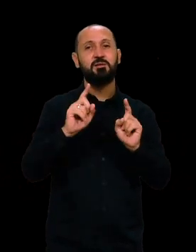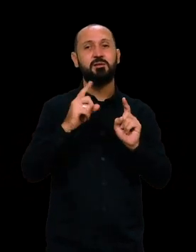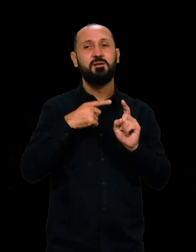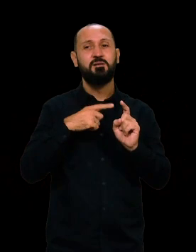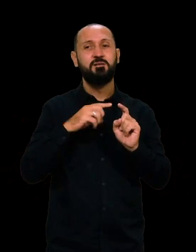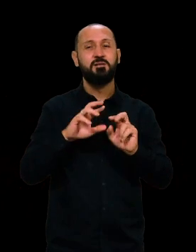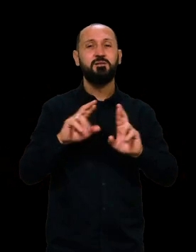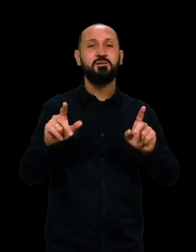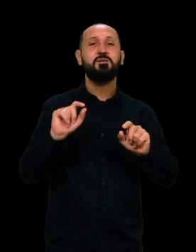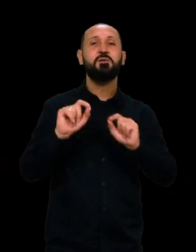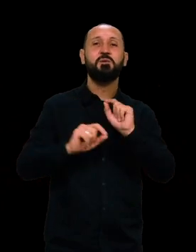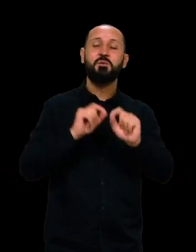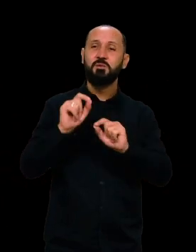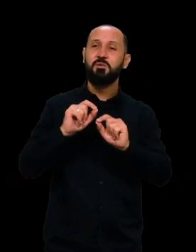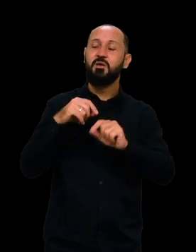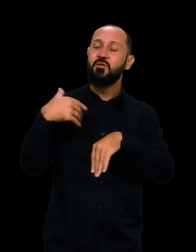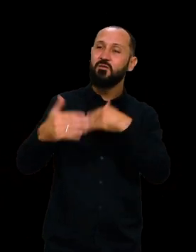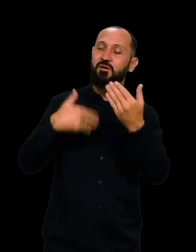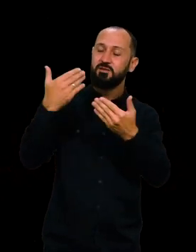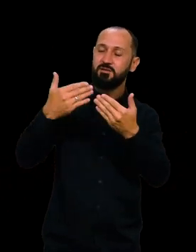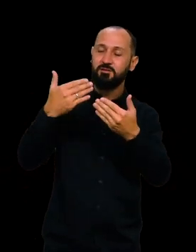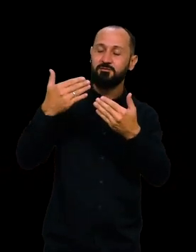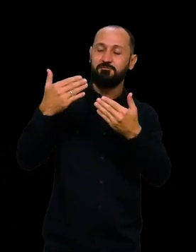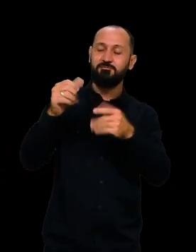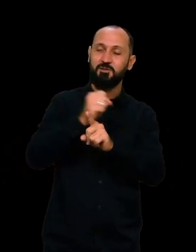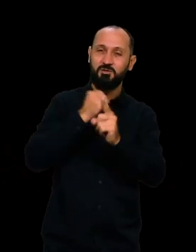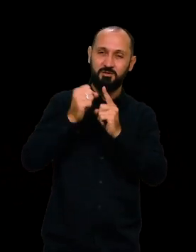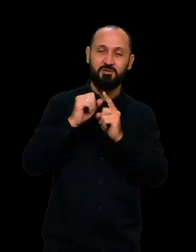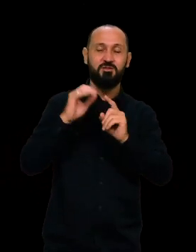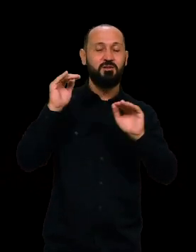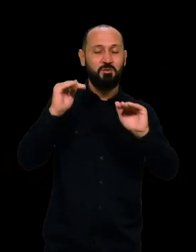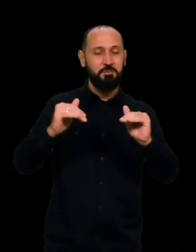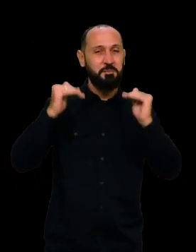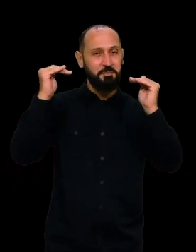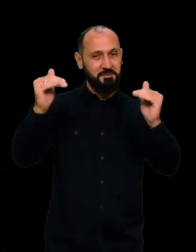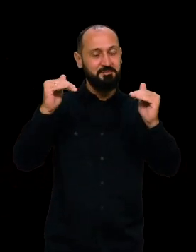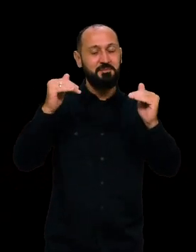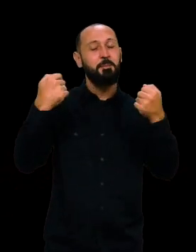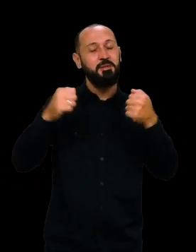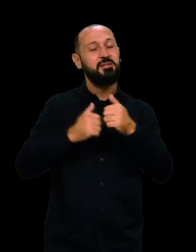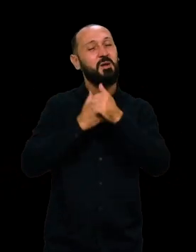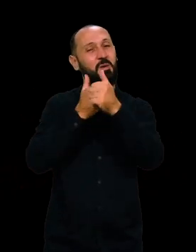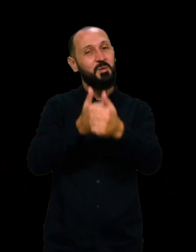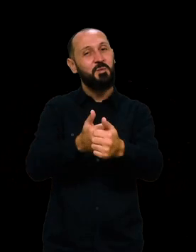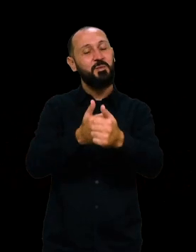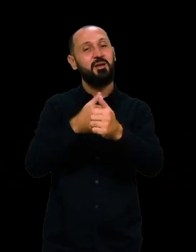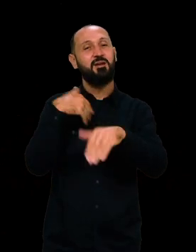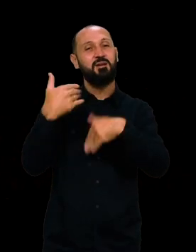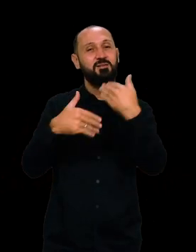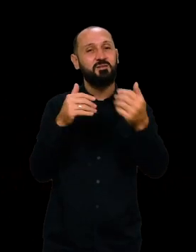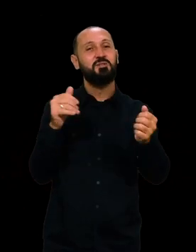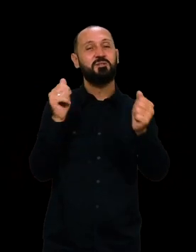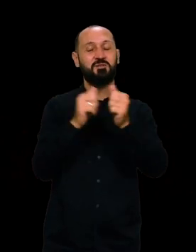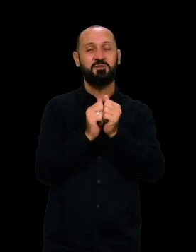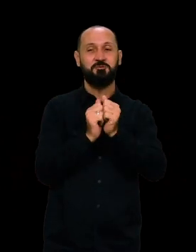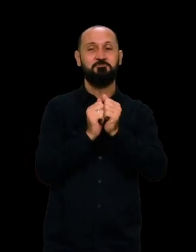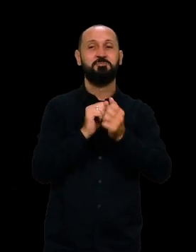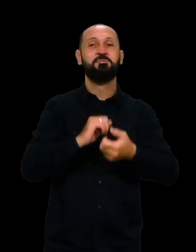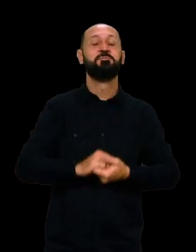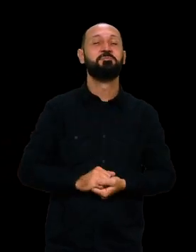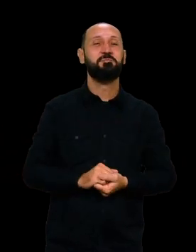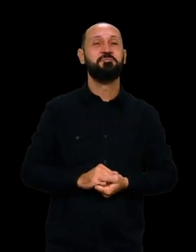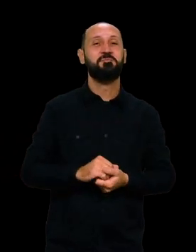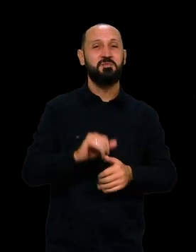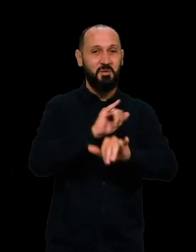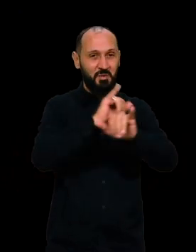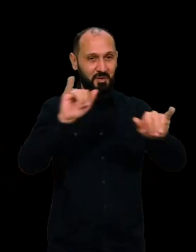diversidade, que não entende a evolução da sociedade. Não dá. A gente já está no outro patamar. A gente tem que acompanhar isso e crescer e avançar para